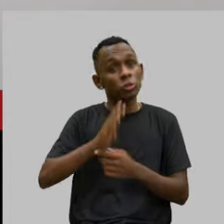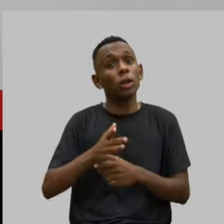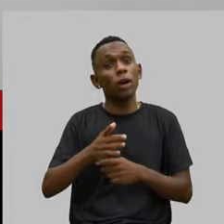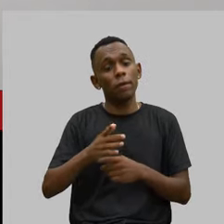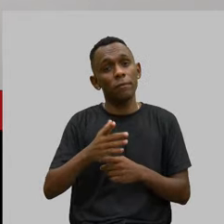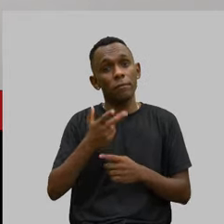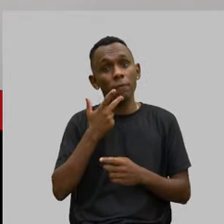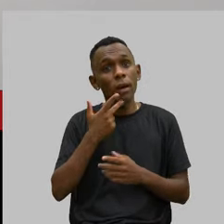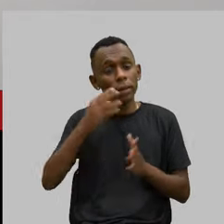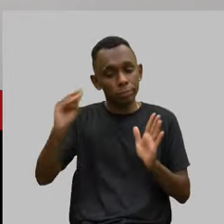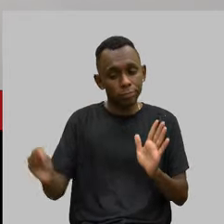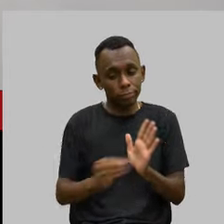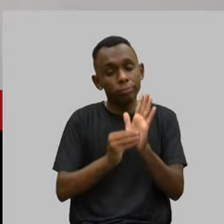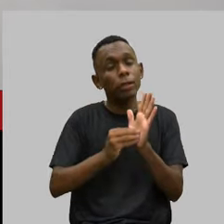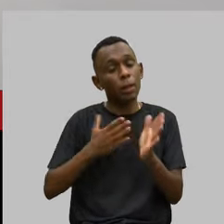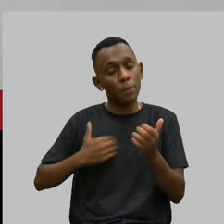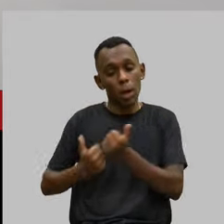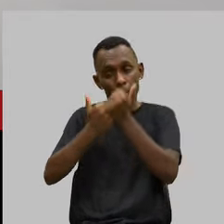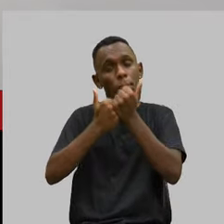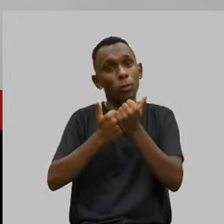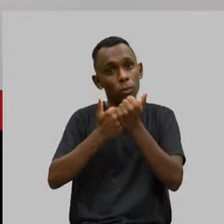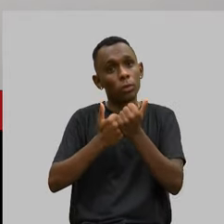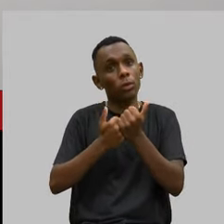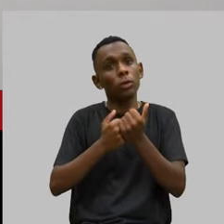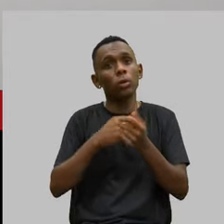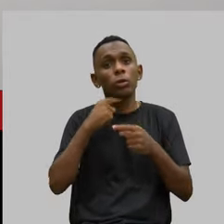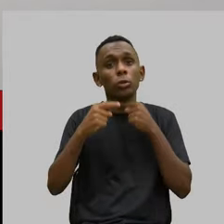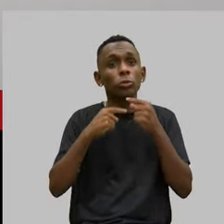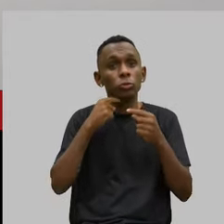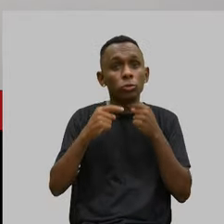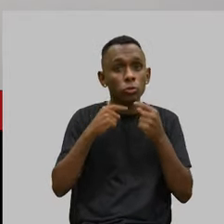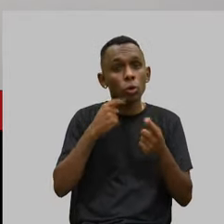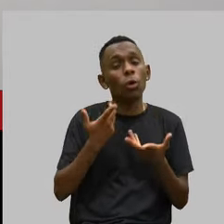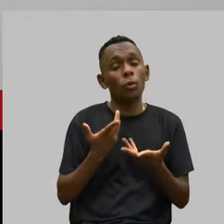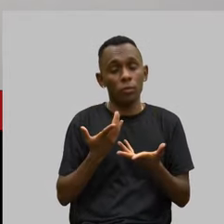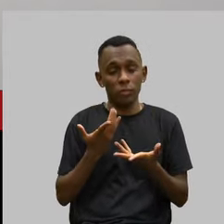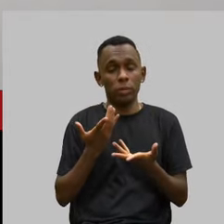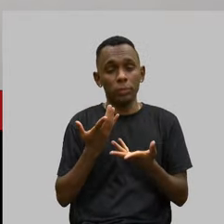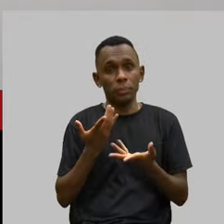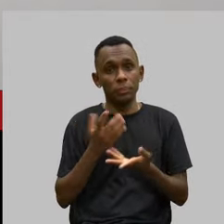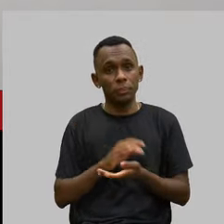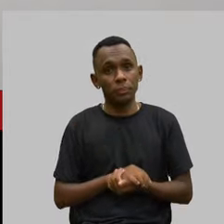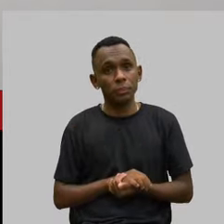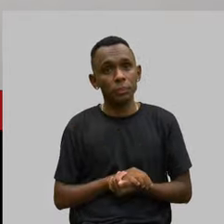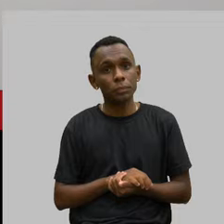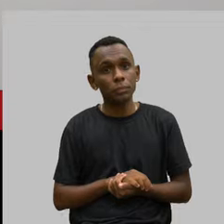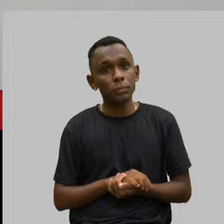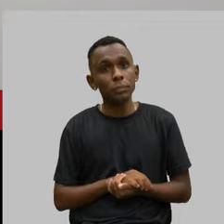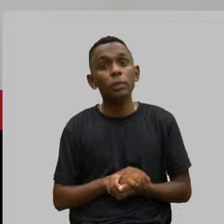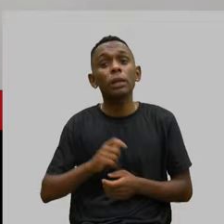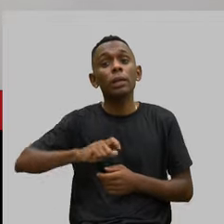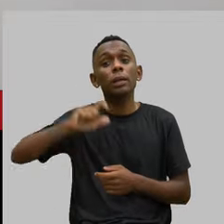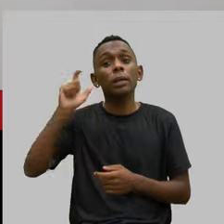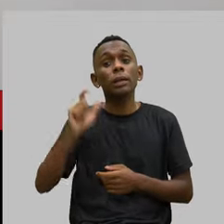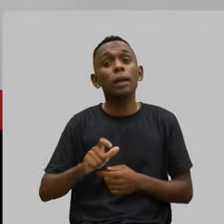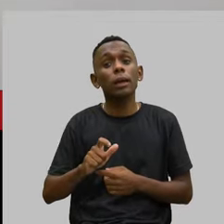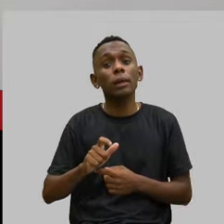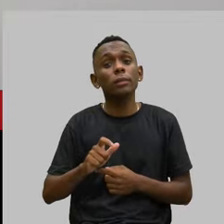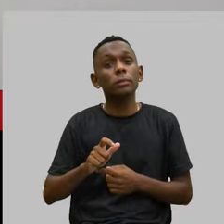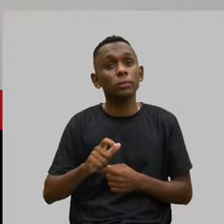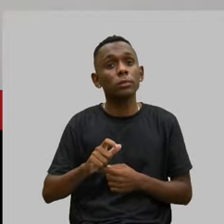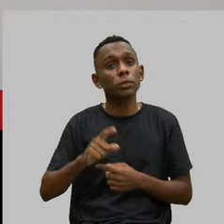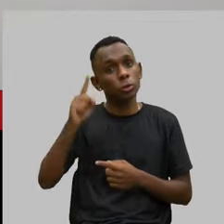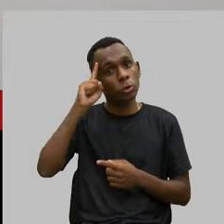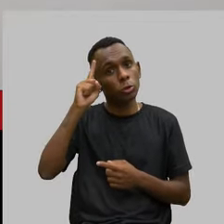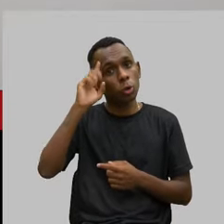oficialize que fiz o questionamento Deputado João Magalhães estava aqui então Eh quem está no dia a